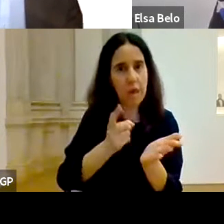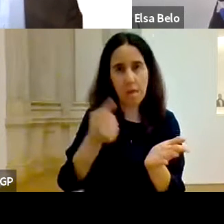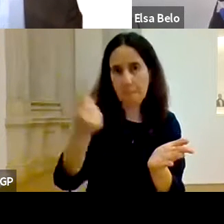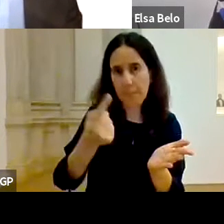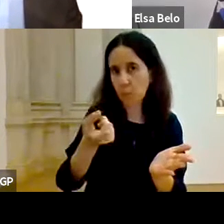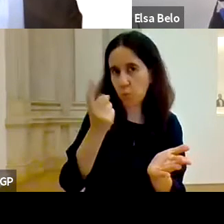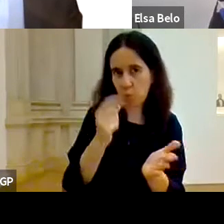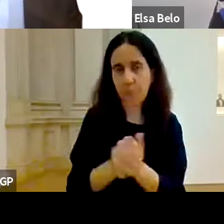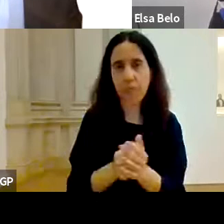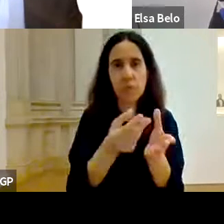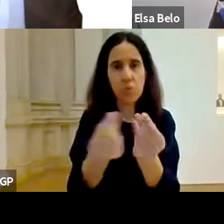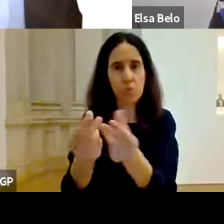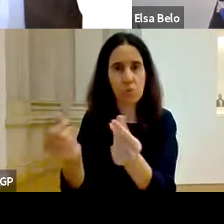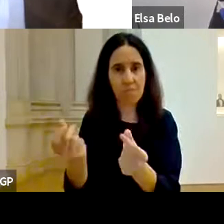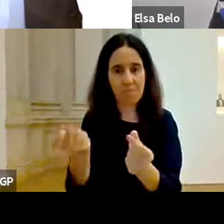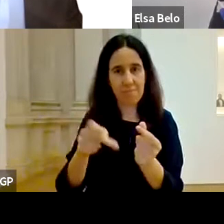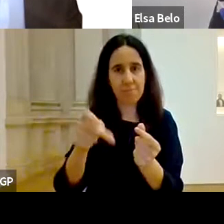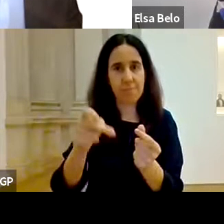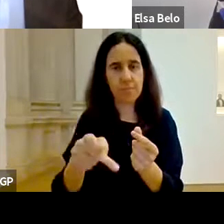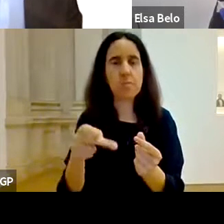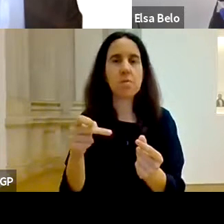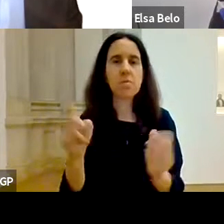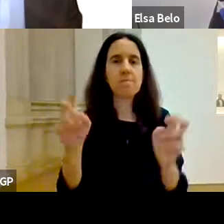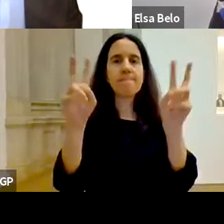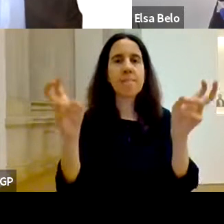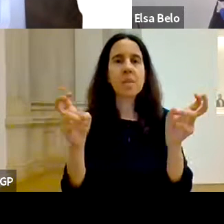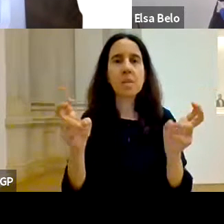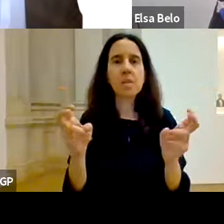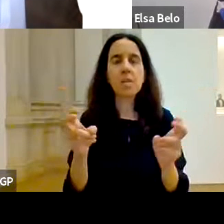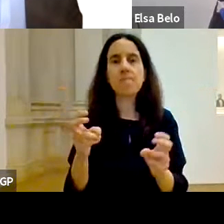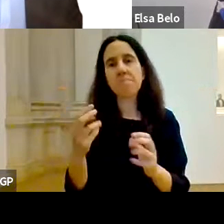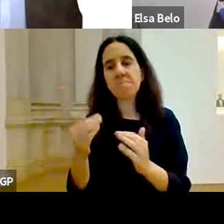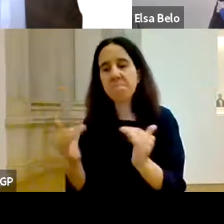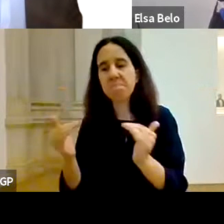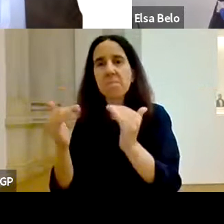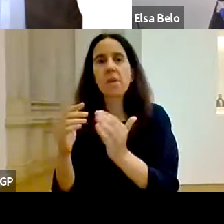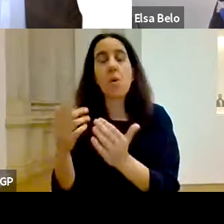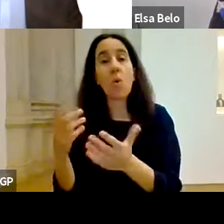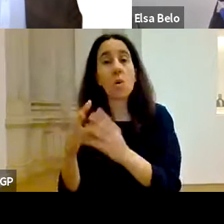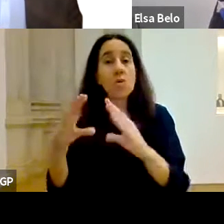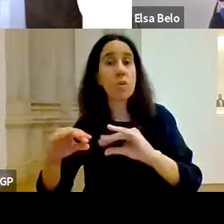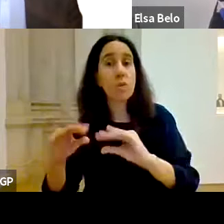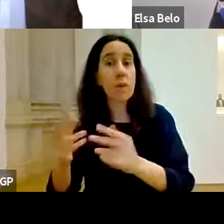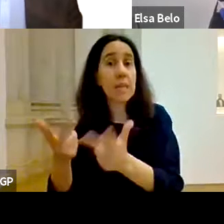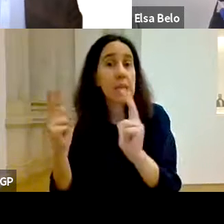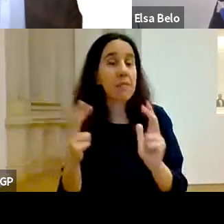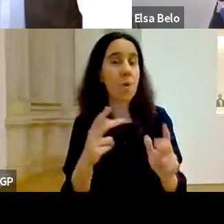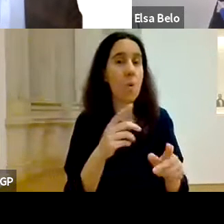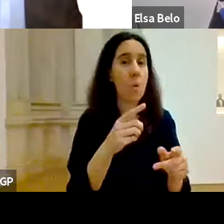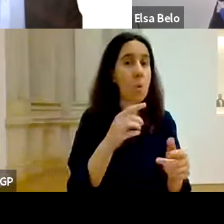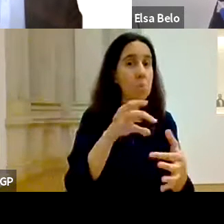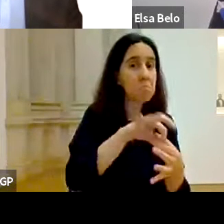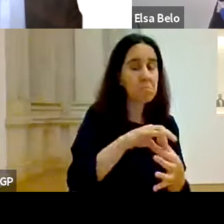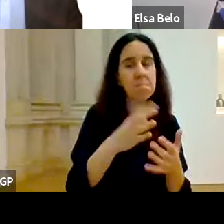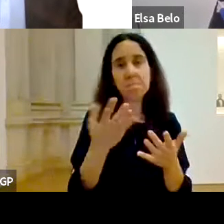dessas soluções que apontámos, algumas eram software proprietário, outras eram de software livre, mas de todo modo,